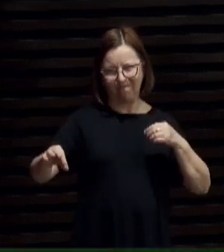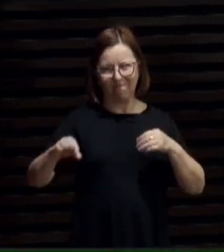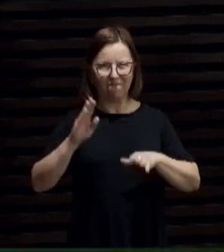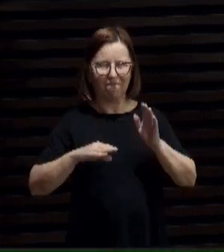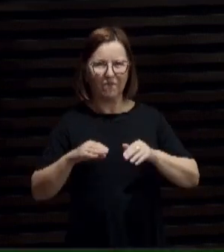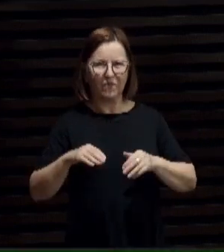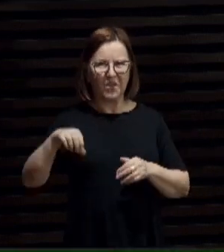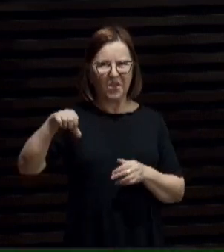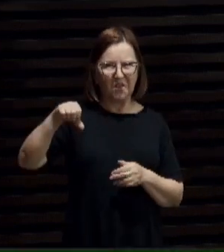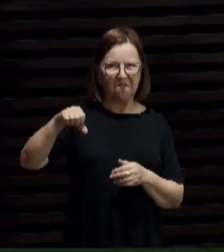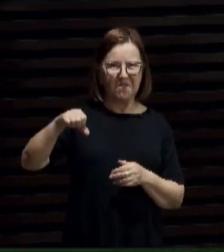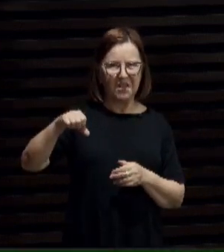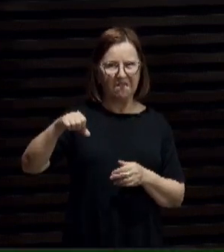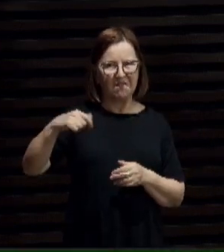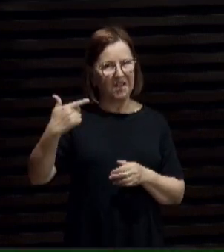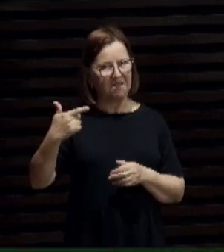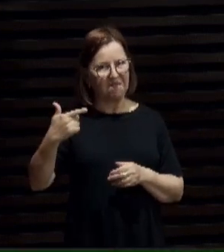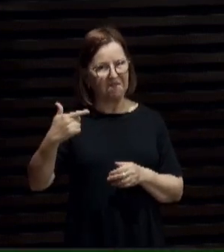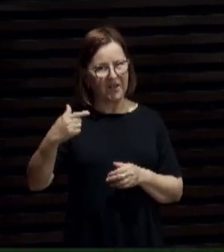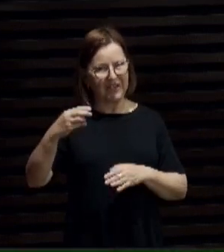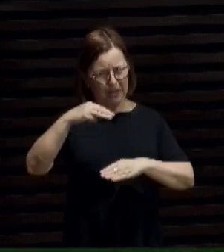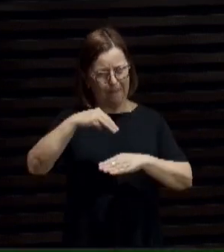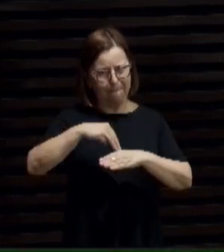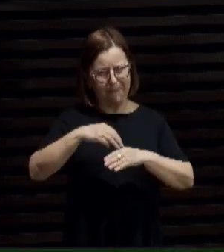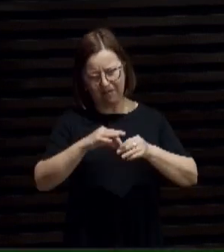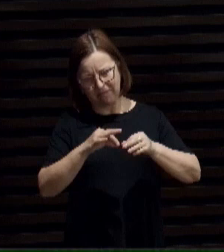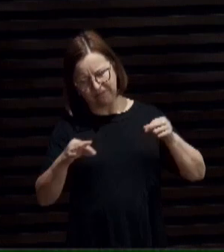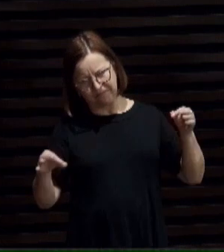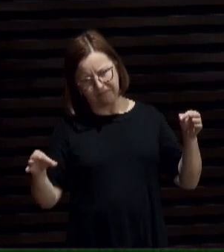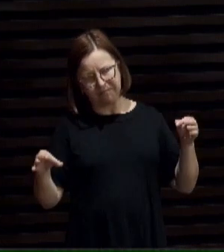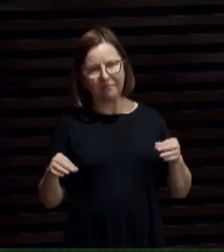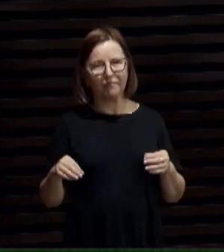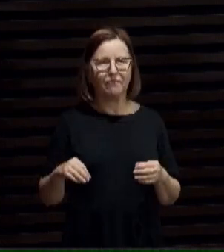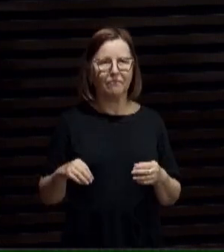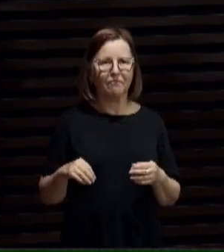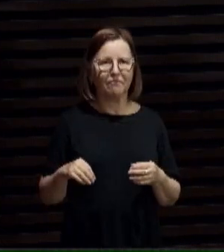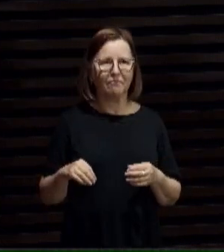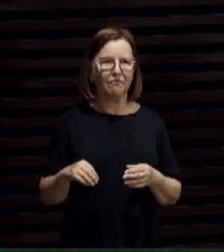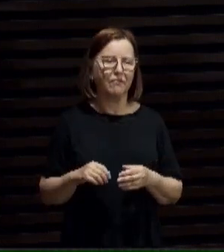90 e poucos metros, arredondando 100 metros, um campo de futebol.